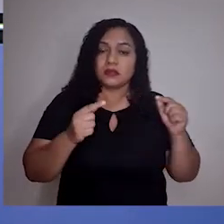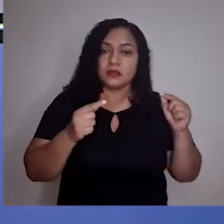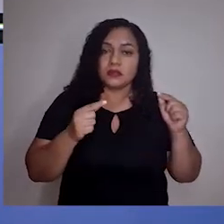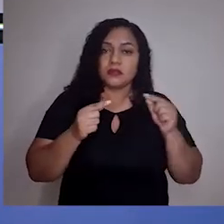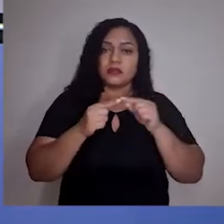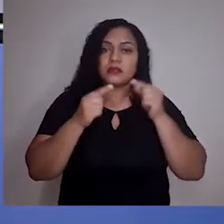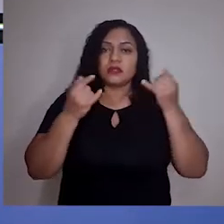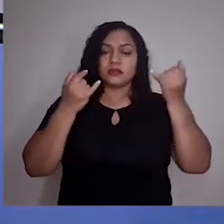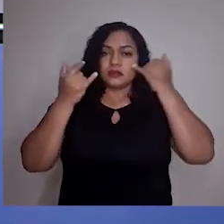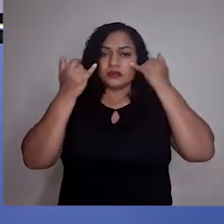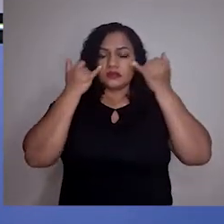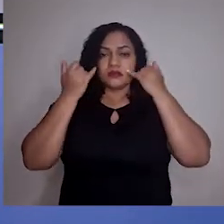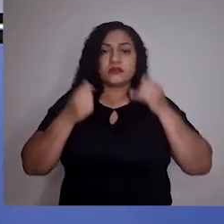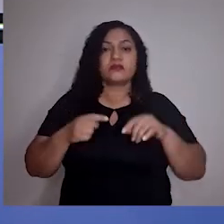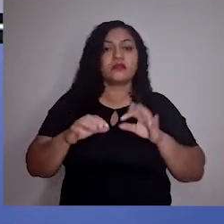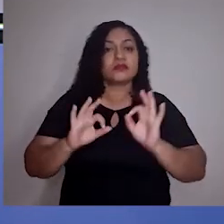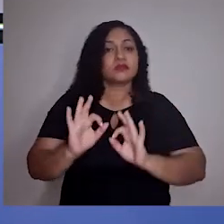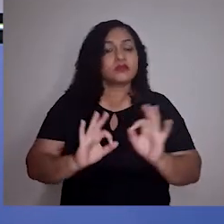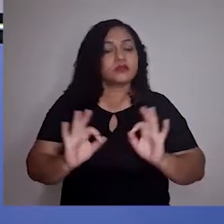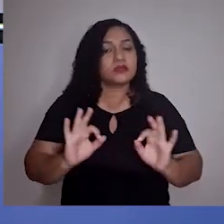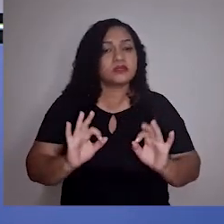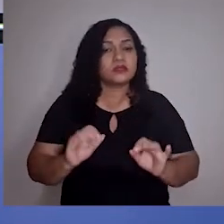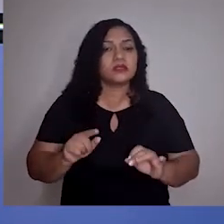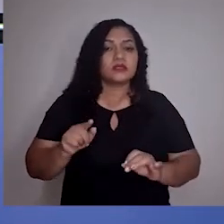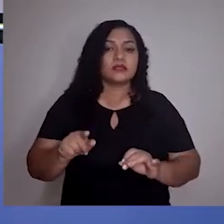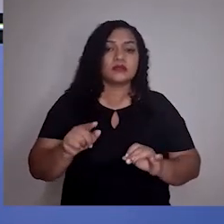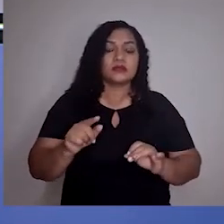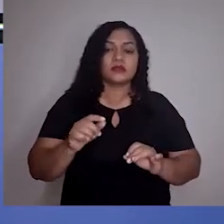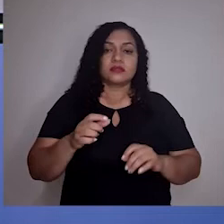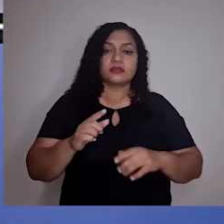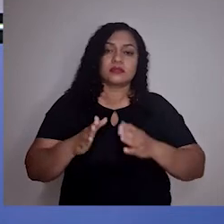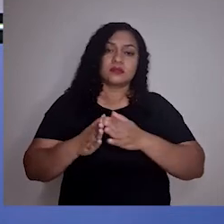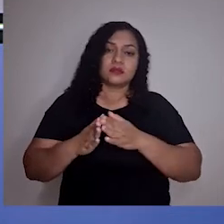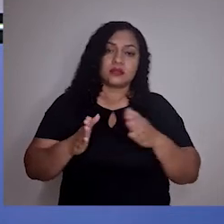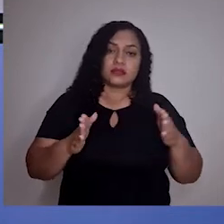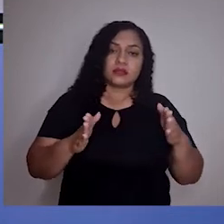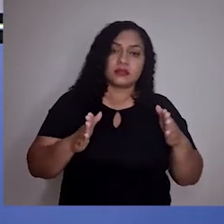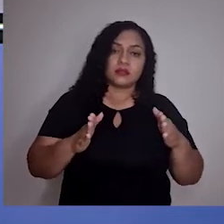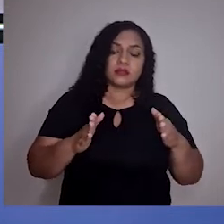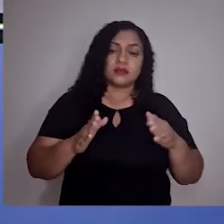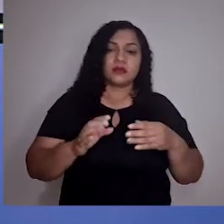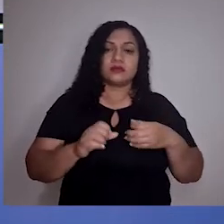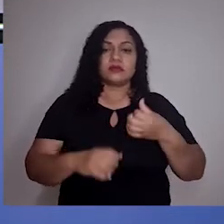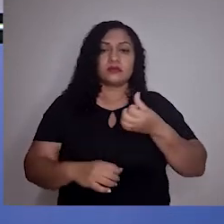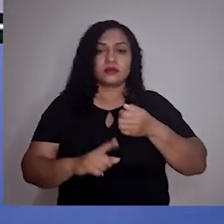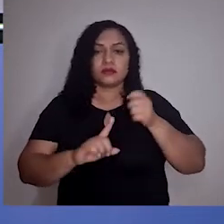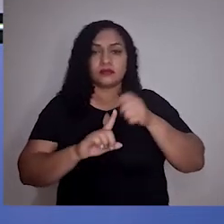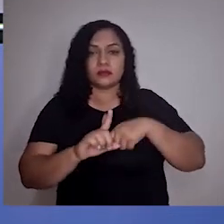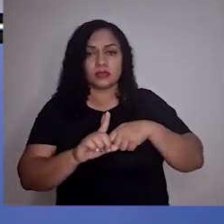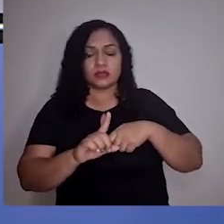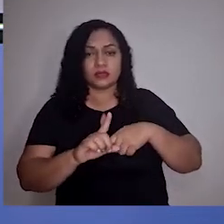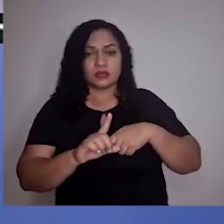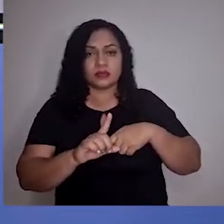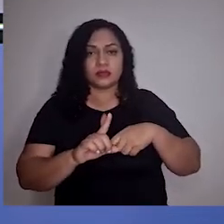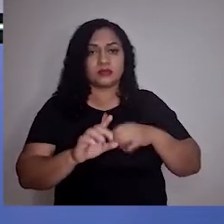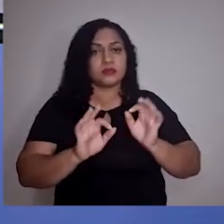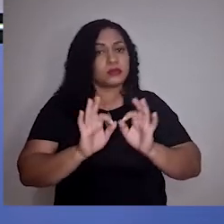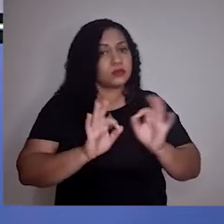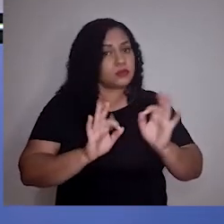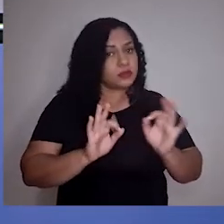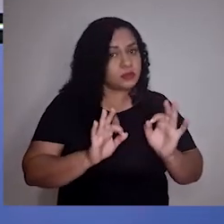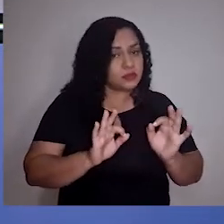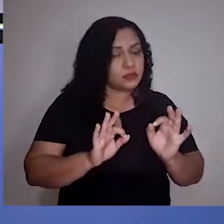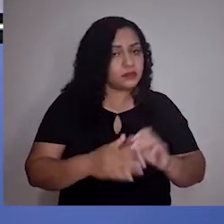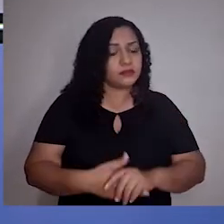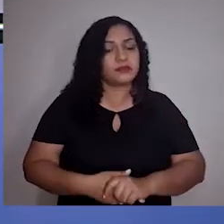converter esse um semestre para meses, para que a gente possa usar na fórmula. Um semestre são 6 meses.